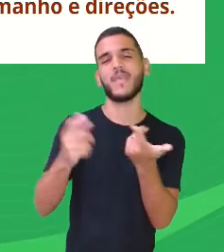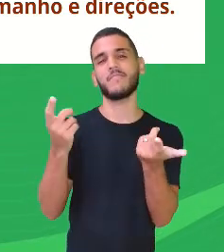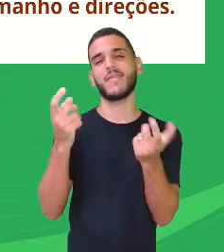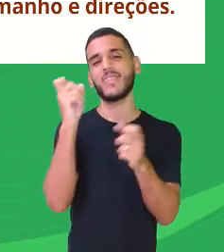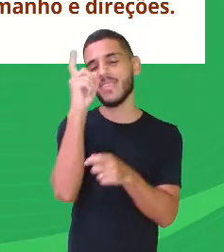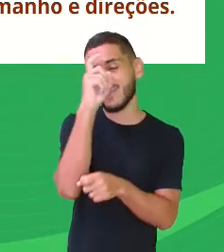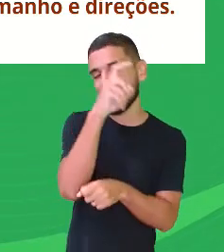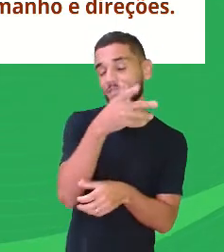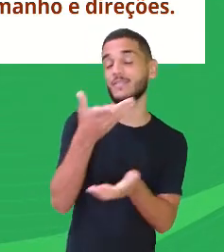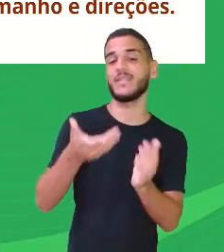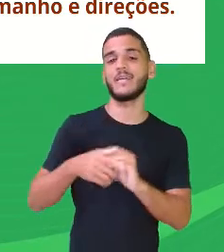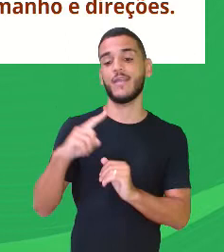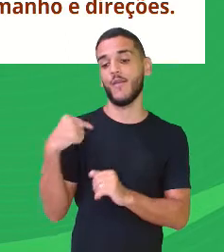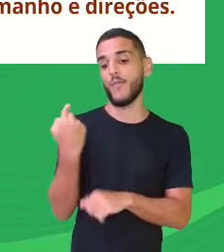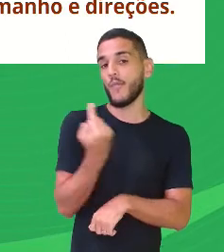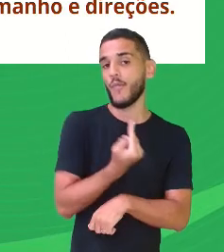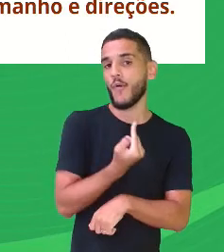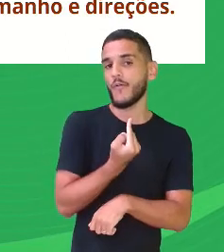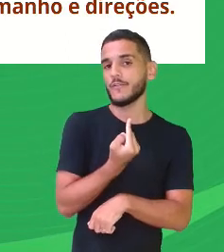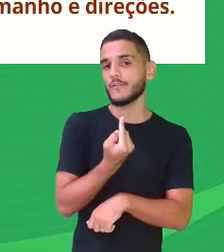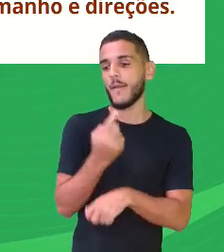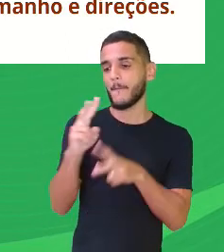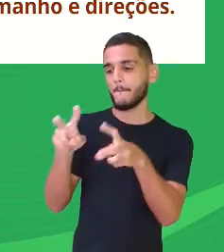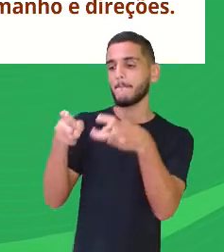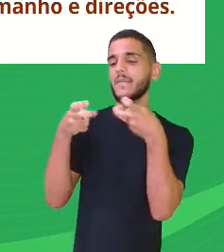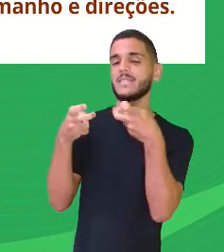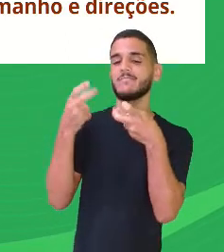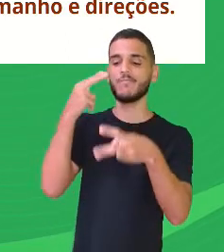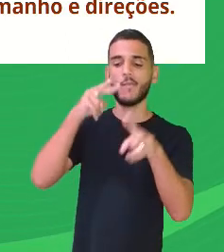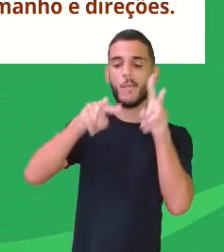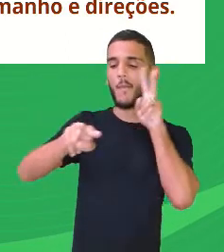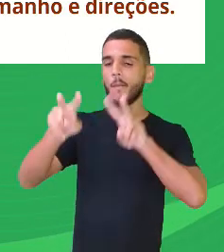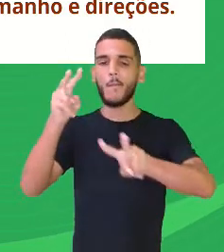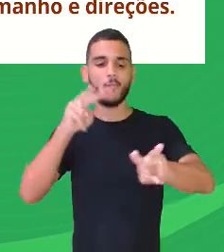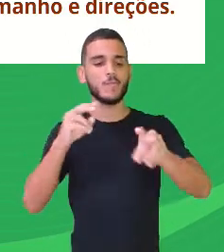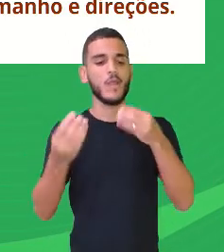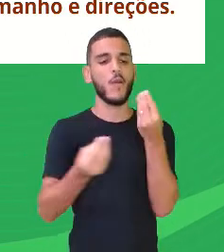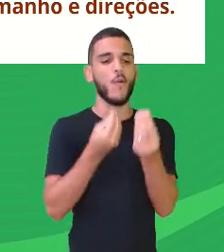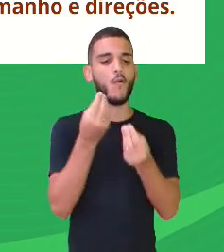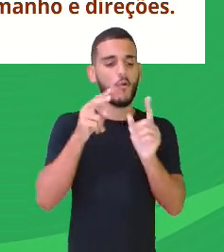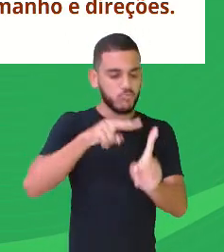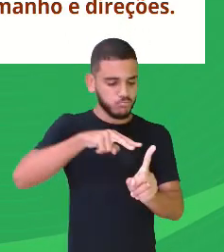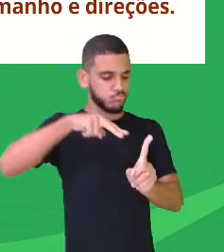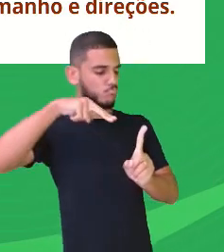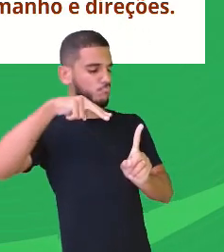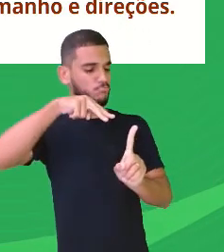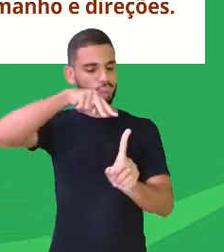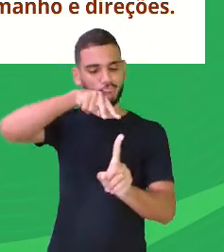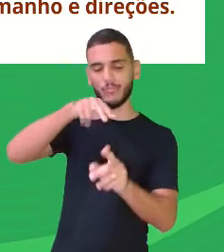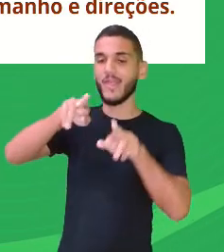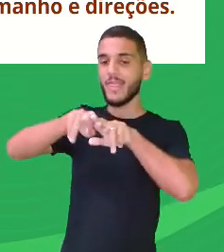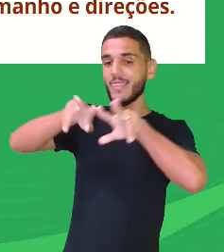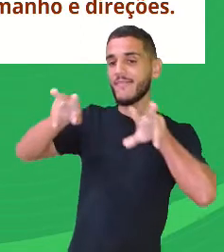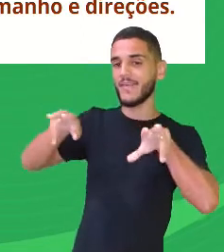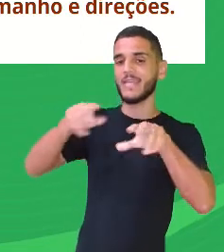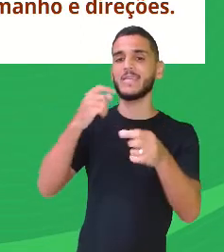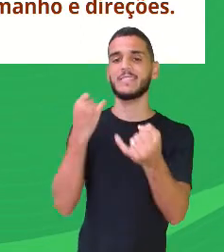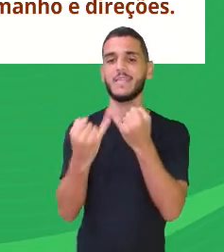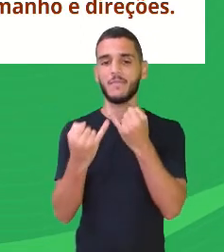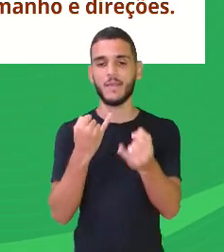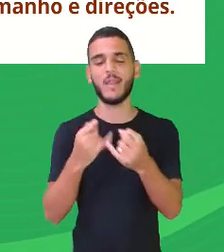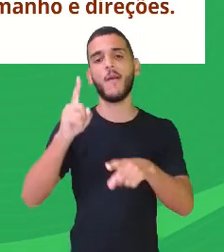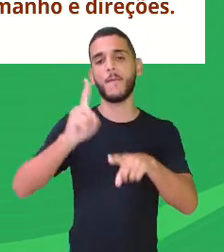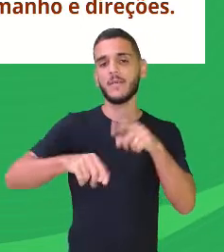a gente vai, sim, dentro da percepção visual, trabalhar com essas questões de diferenças, de semelhanças, objetos,